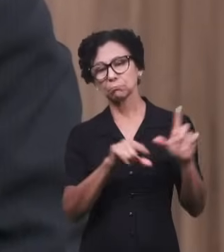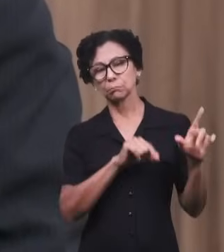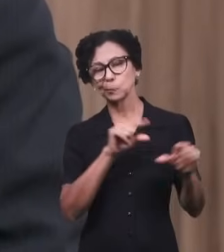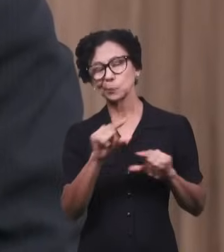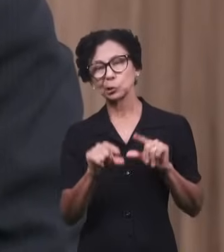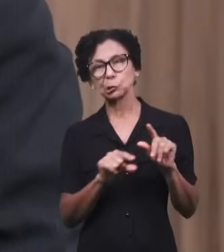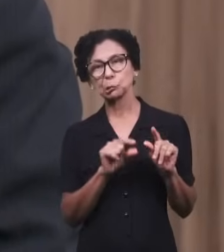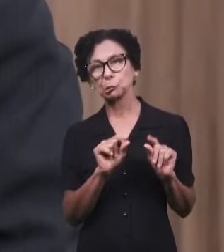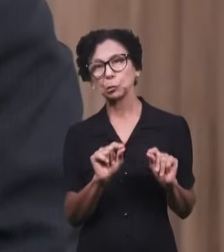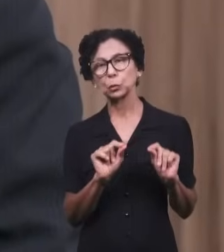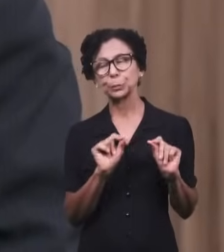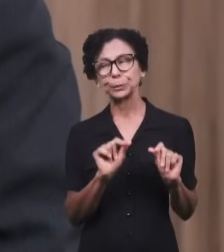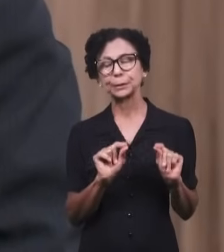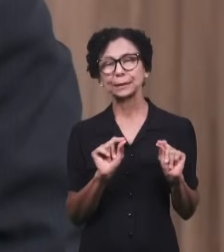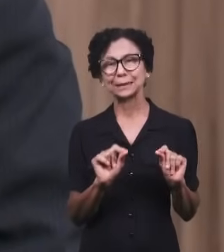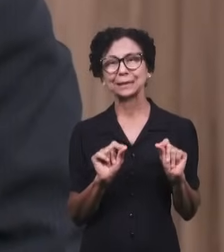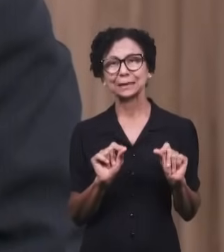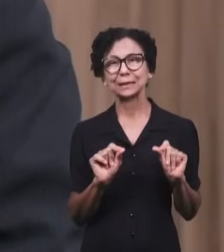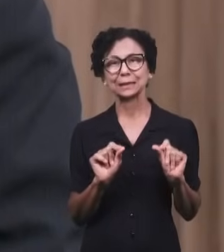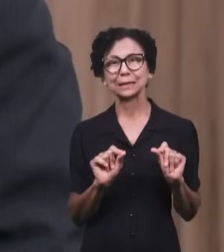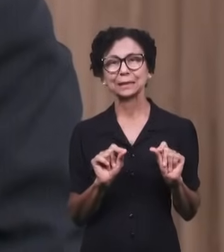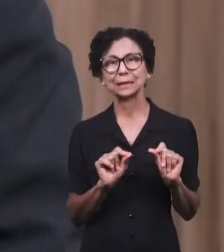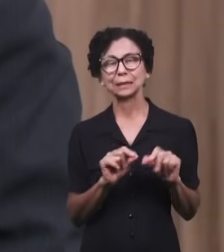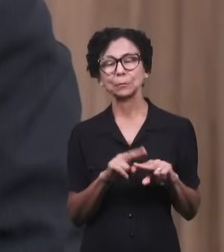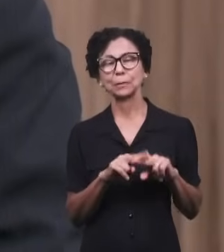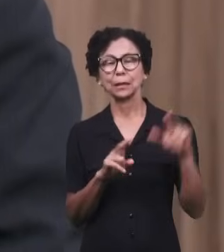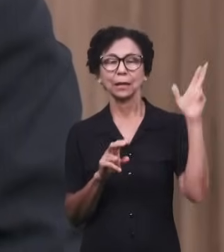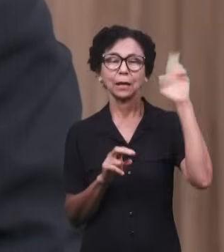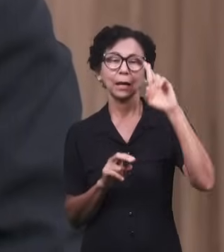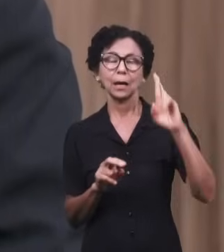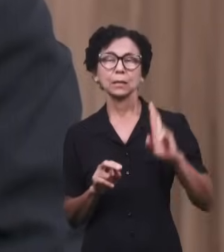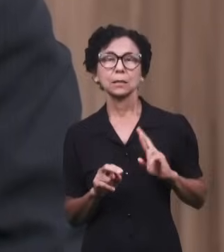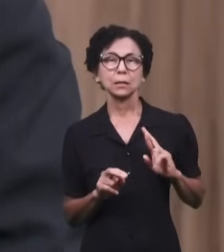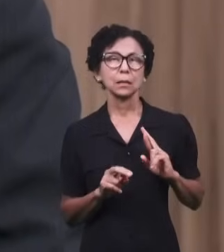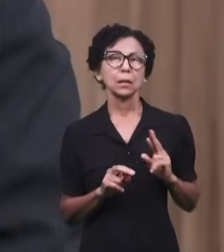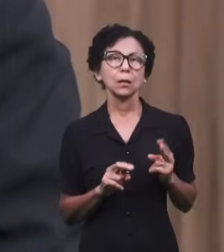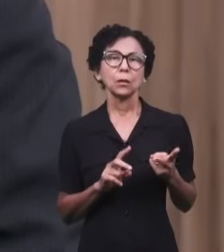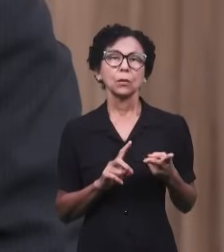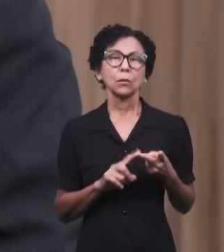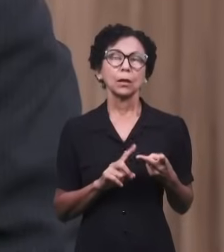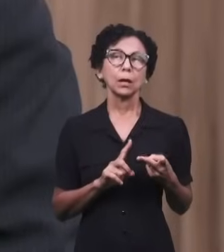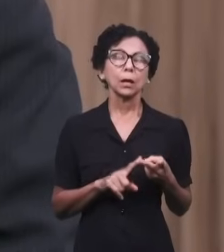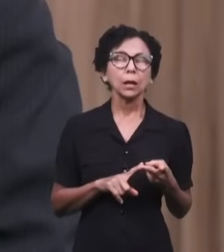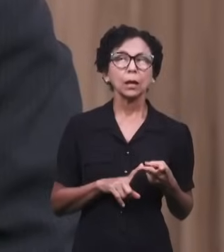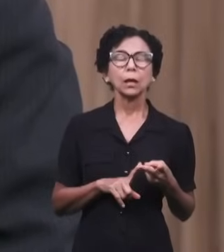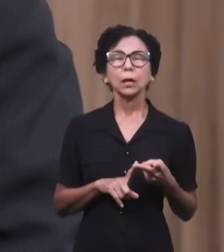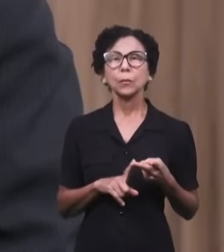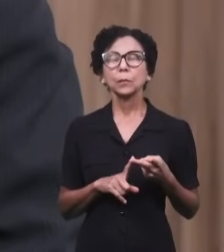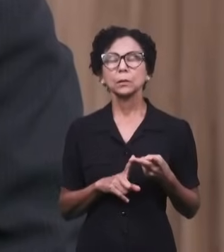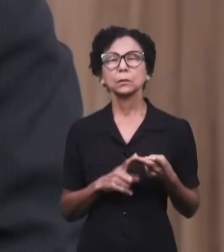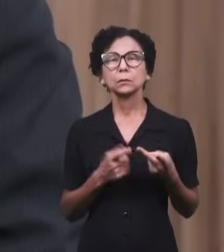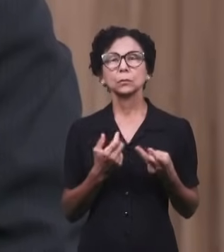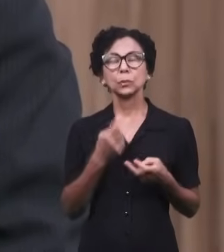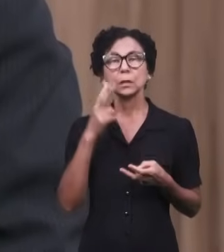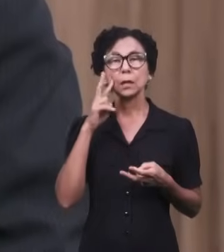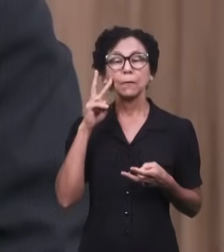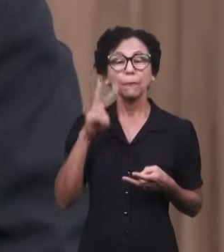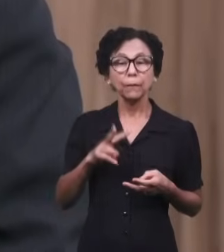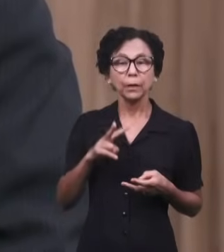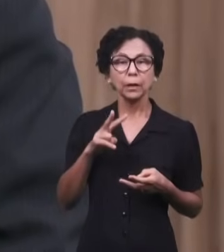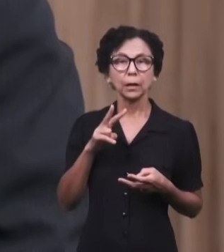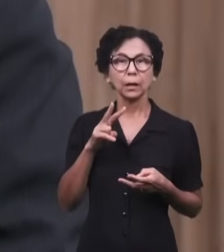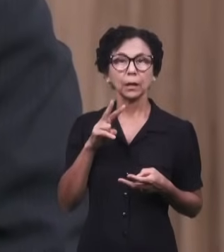escolhas movidas pela razão, movida por aquilo que ele estava vendo e